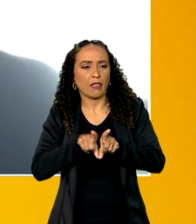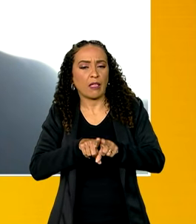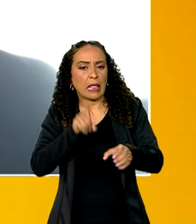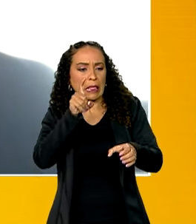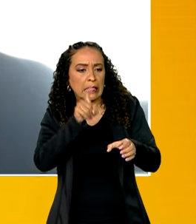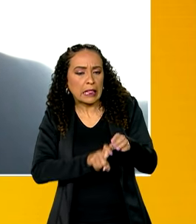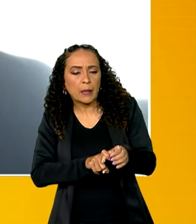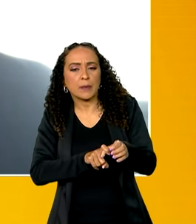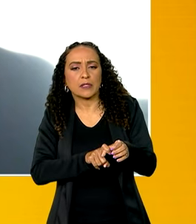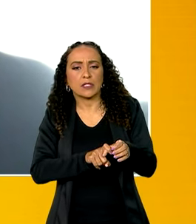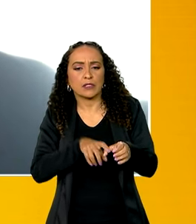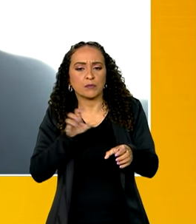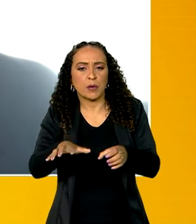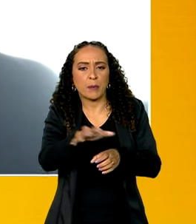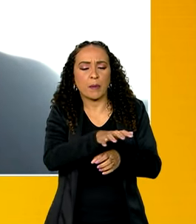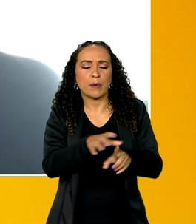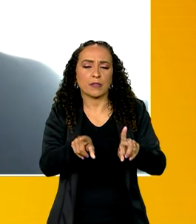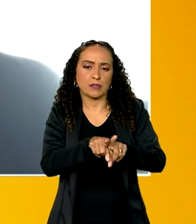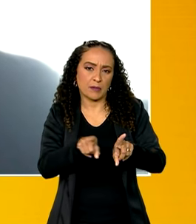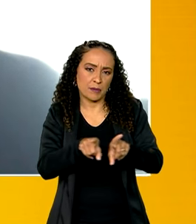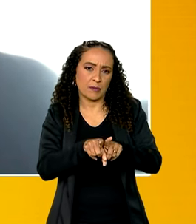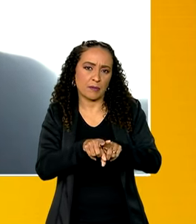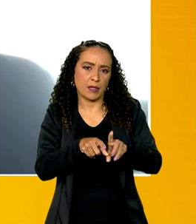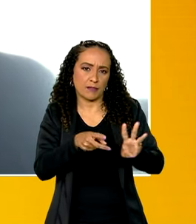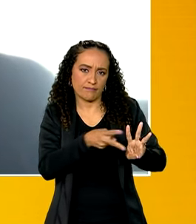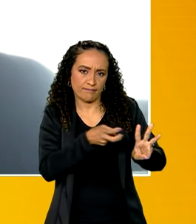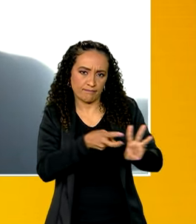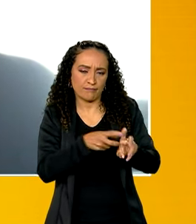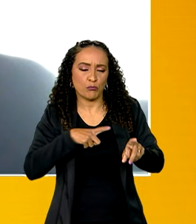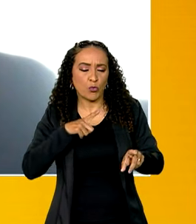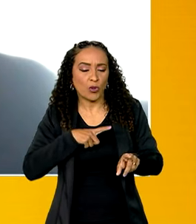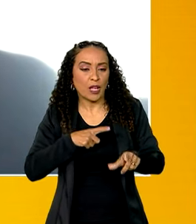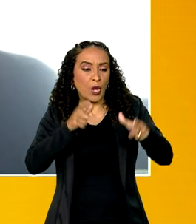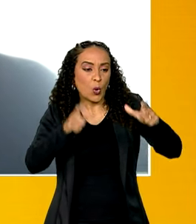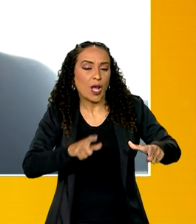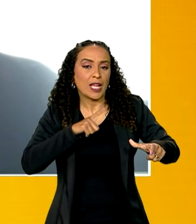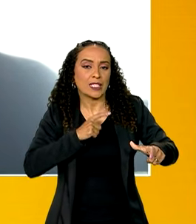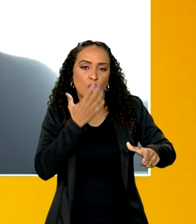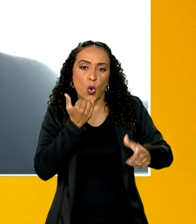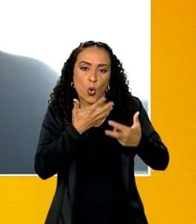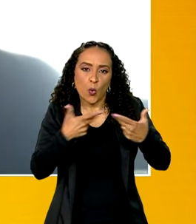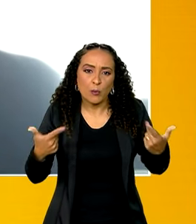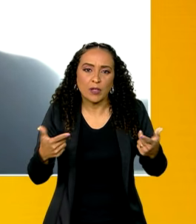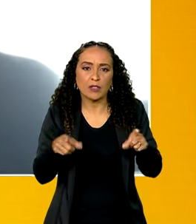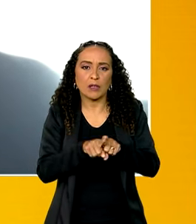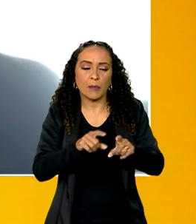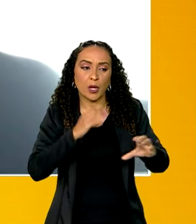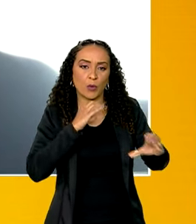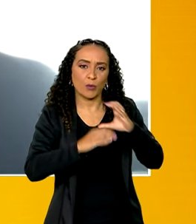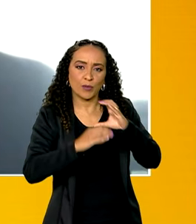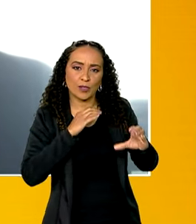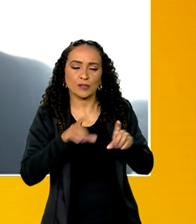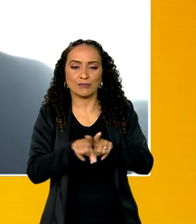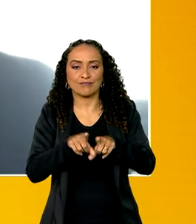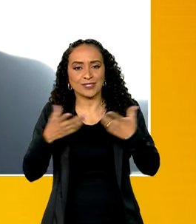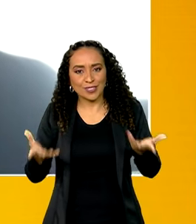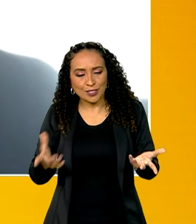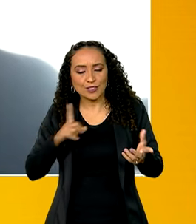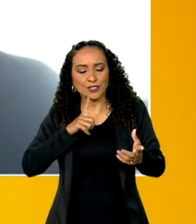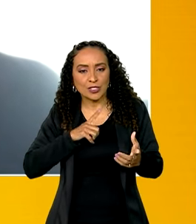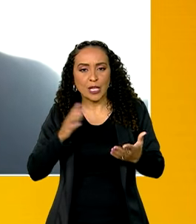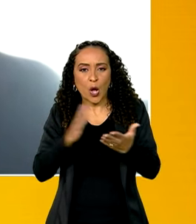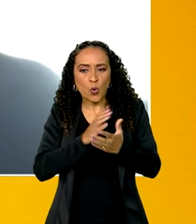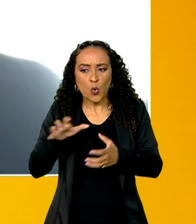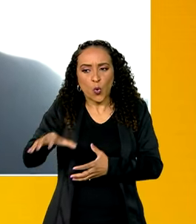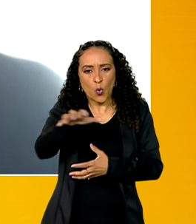das comunidades indígenas a próprio garimpo, porque era onde tinha alimentação, tinha comunicação, então havia em